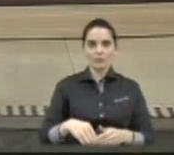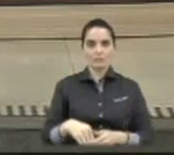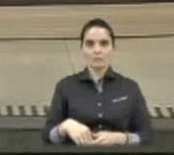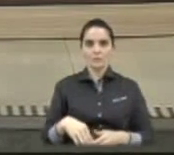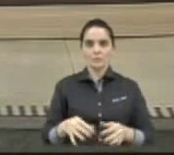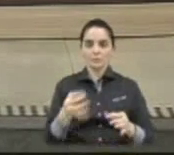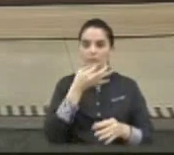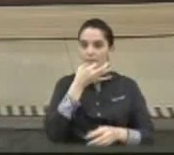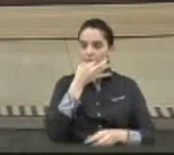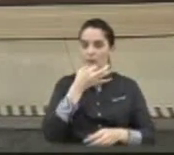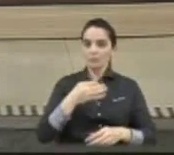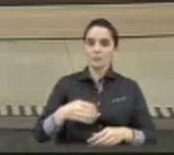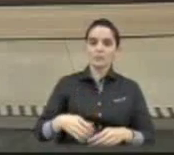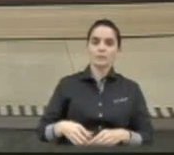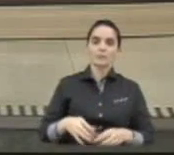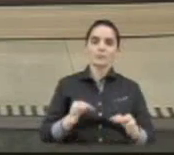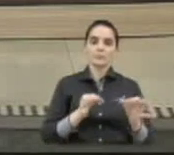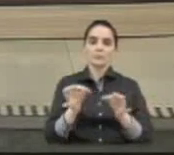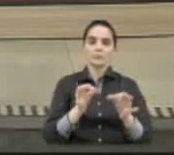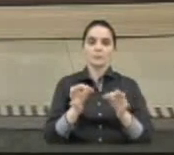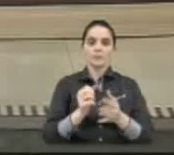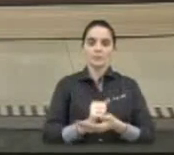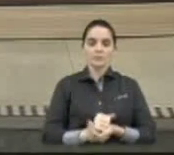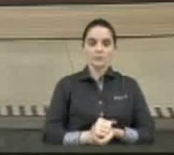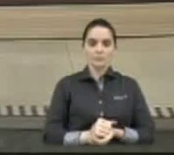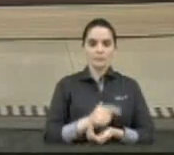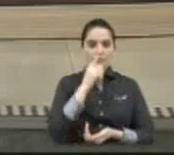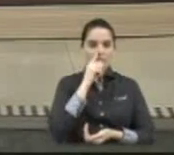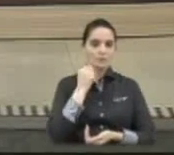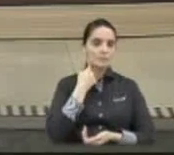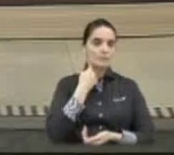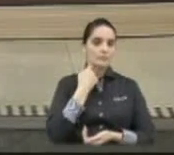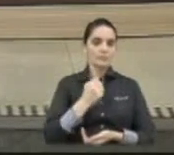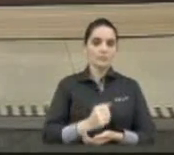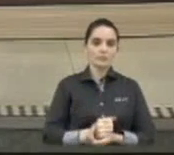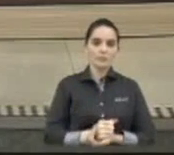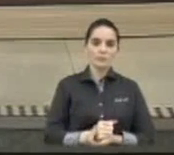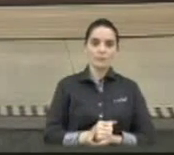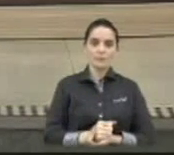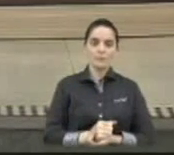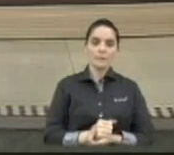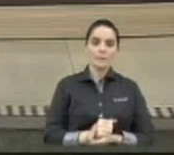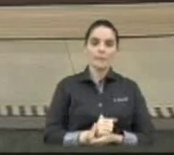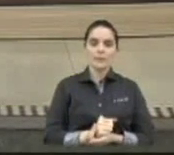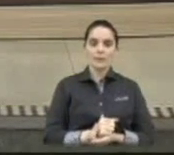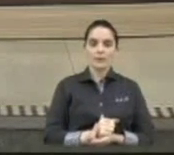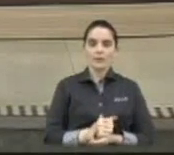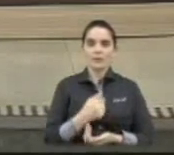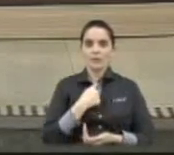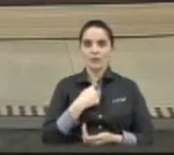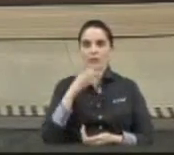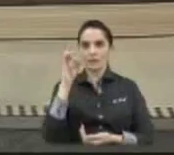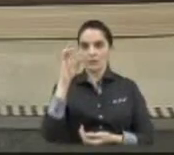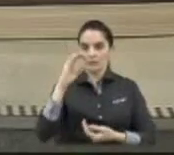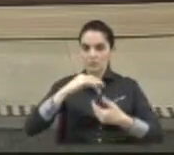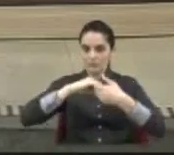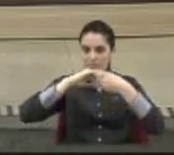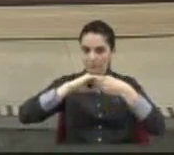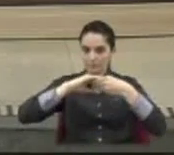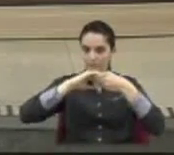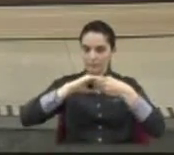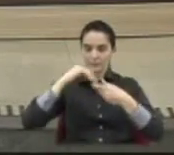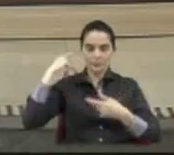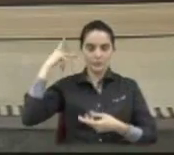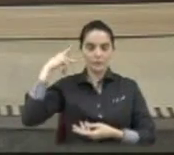projeto 188 de 2015. Para discutir o projeto, nobre vereador Nilton César. Eu me levanto para cumprimentar os vereadores e